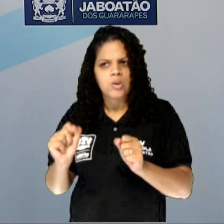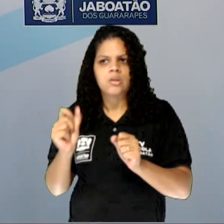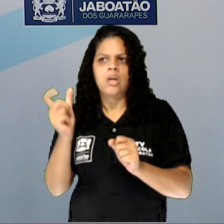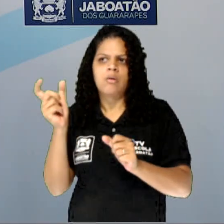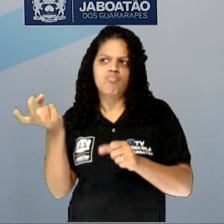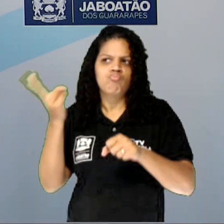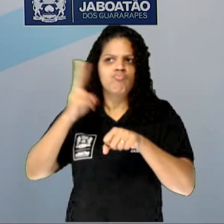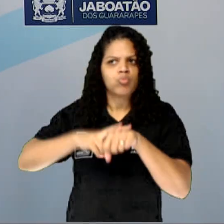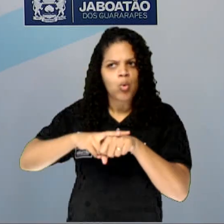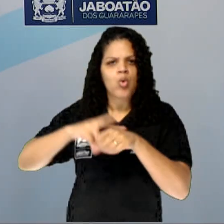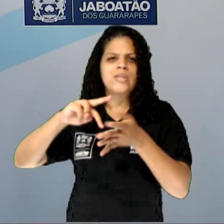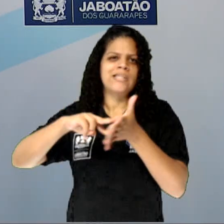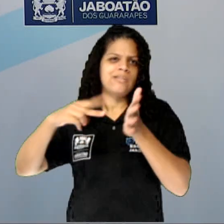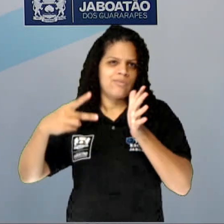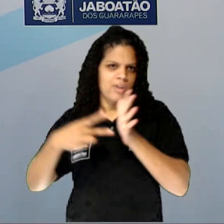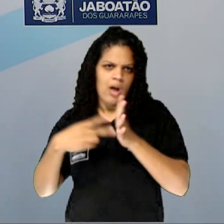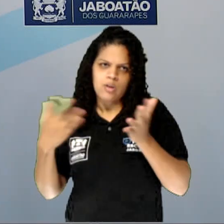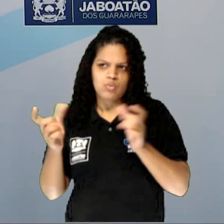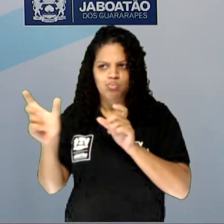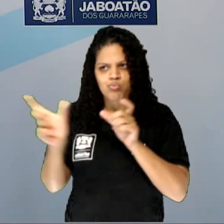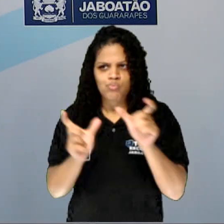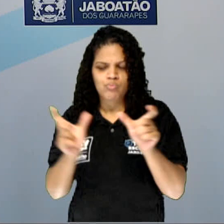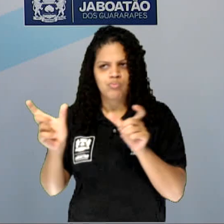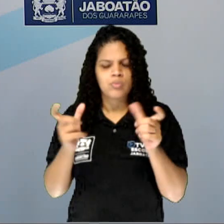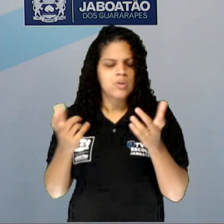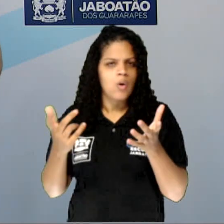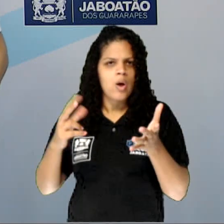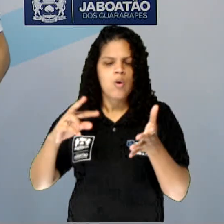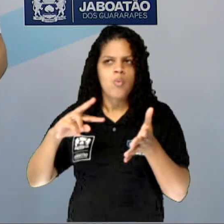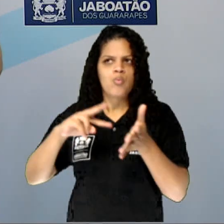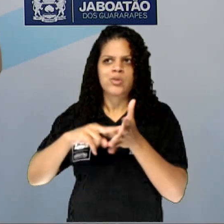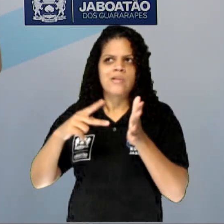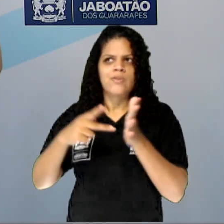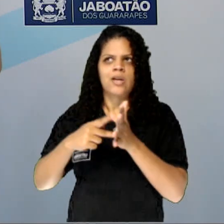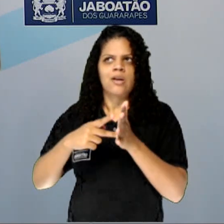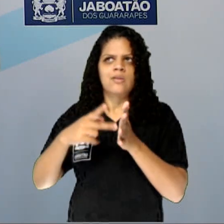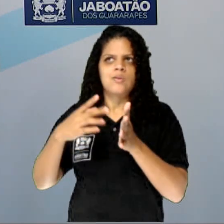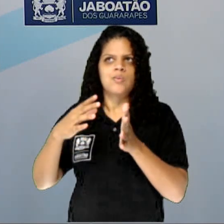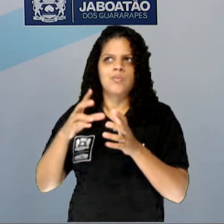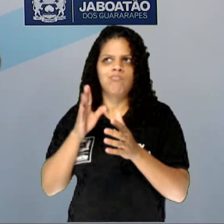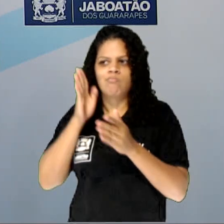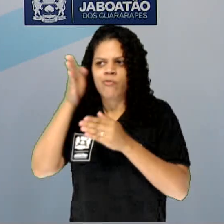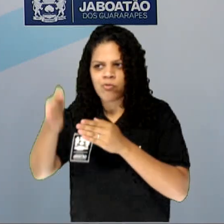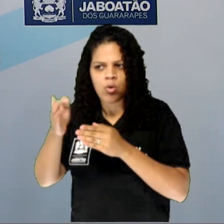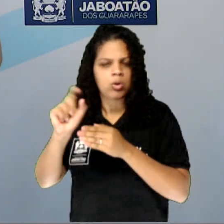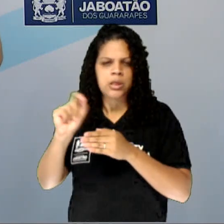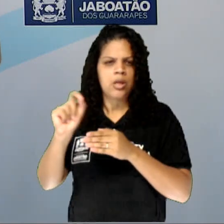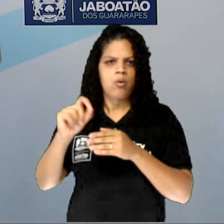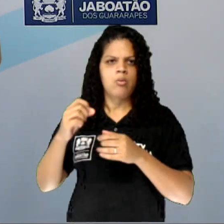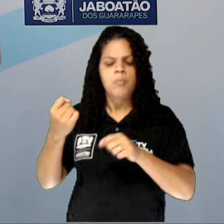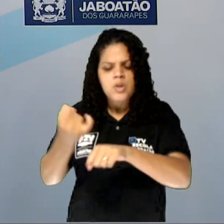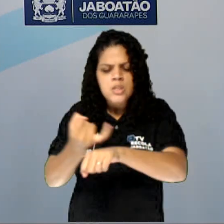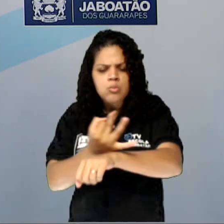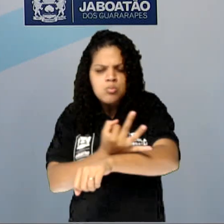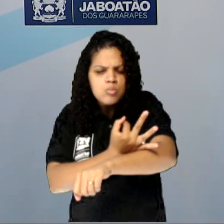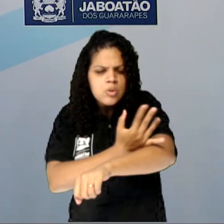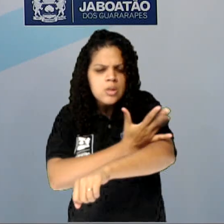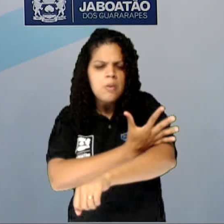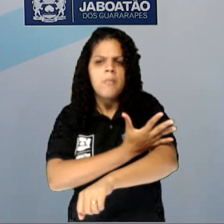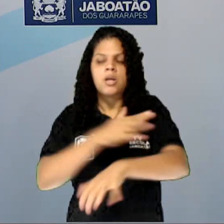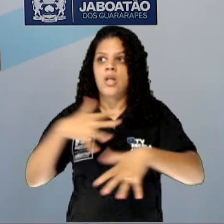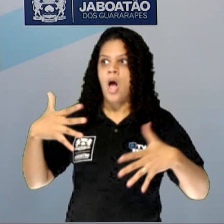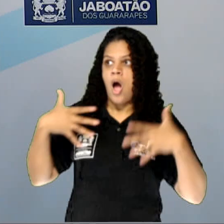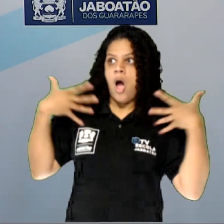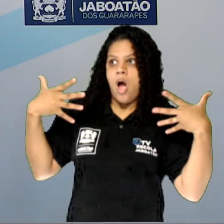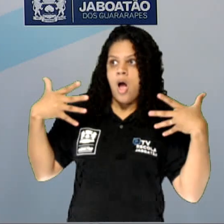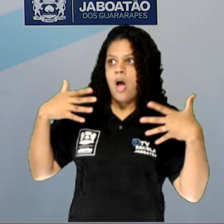não existe exatamente uma tradução para ela. Ela expressa o sentimento. Então pode ser admiração, pode ser surpresa,